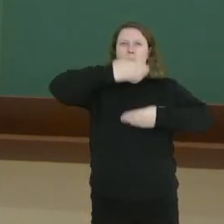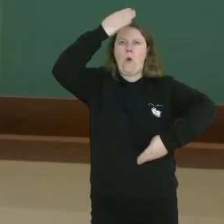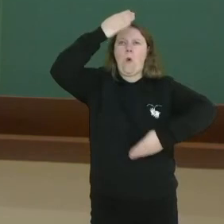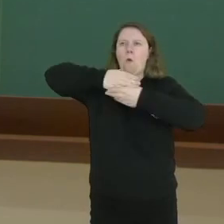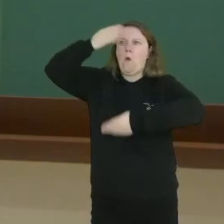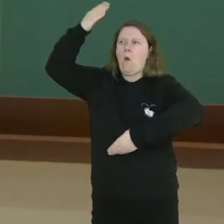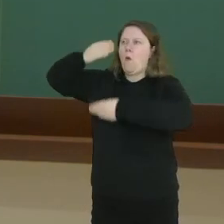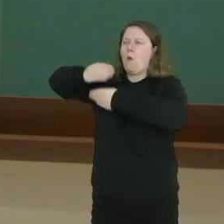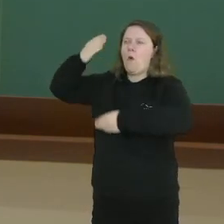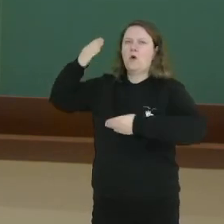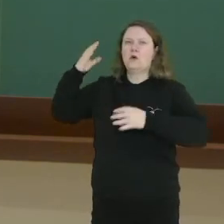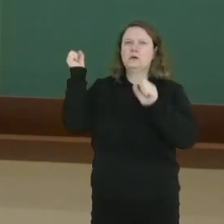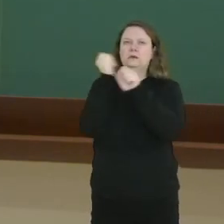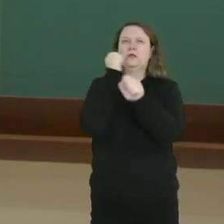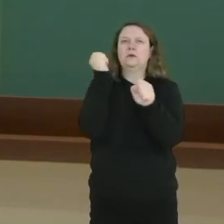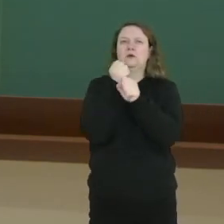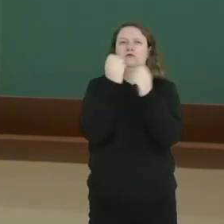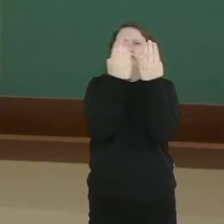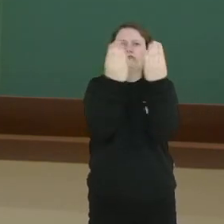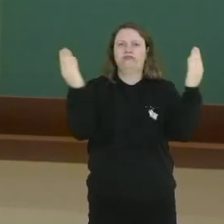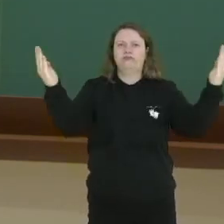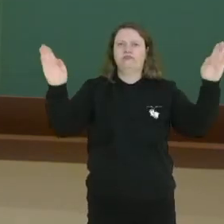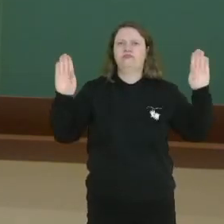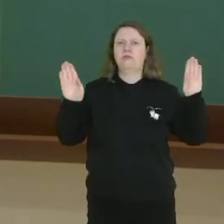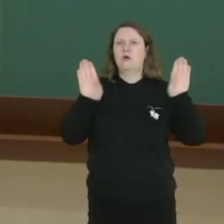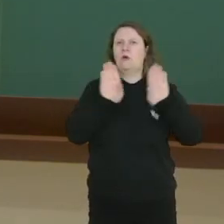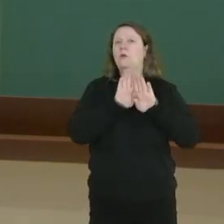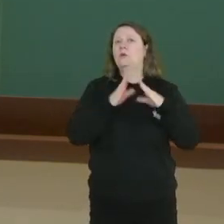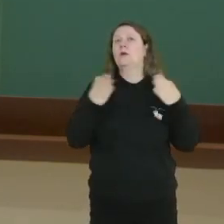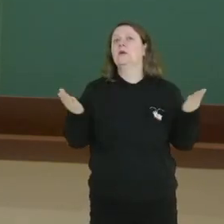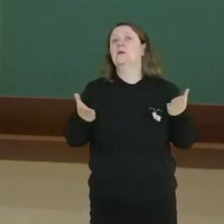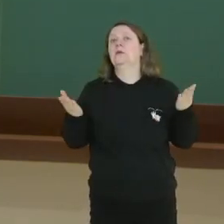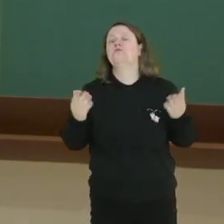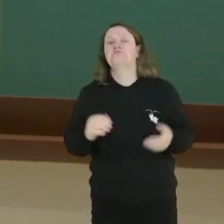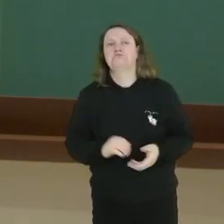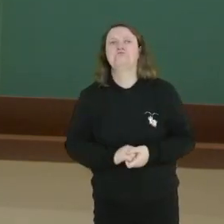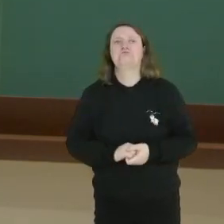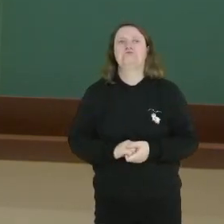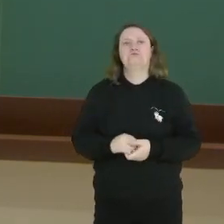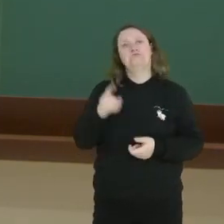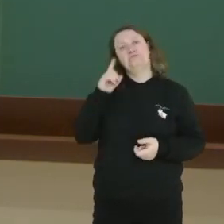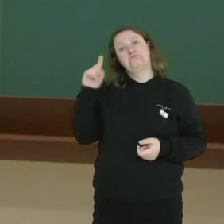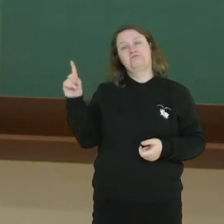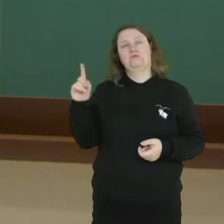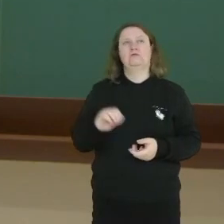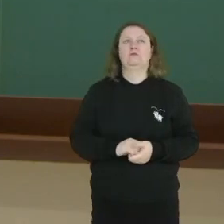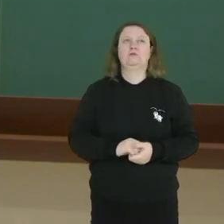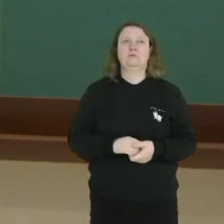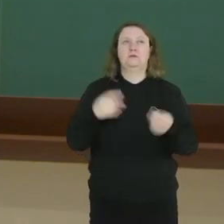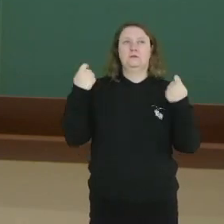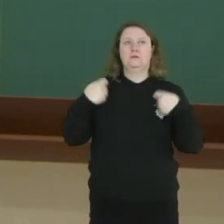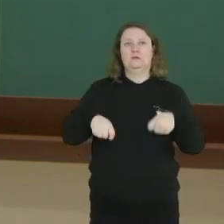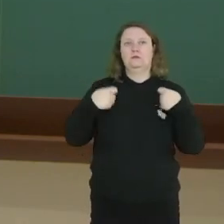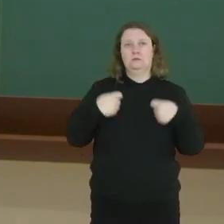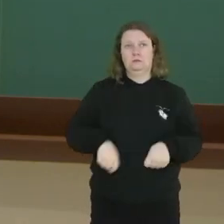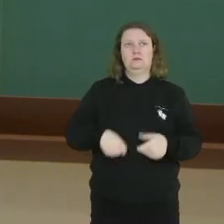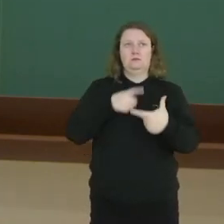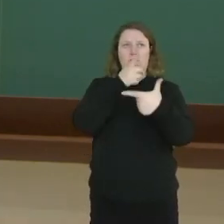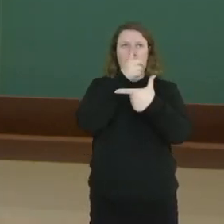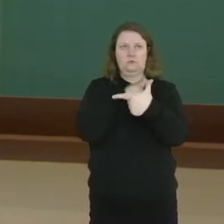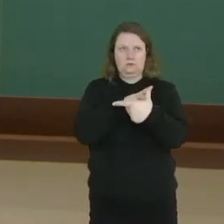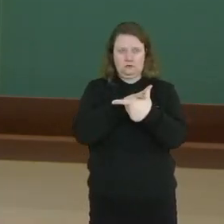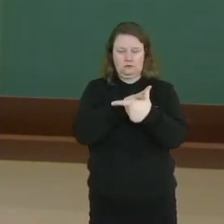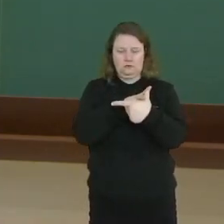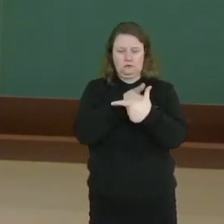terreno. Quantos metros de muro? Então, bora lá, vamos pensar. Eu preciso das 3 medidas, porque eu